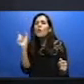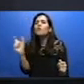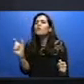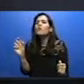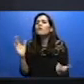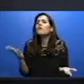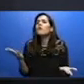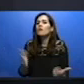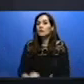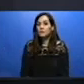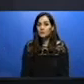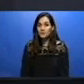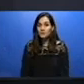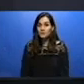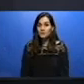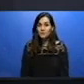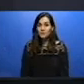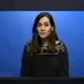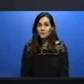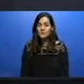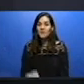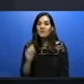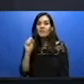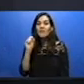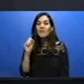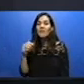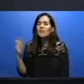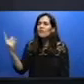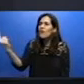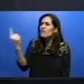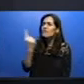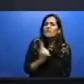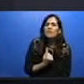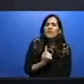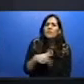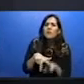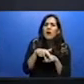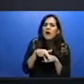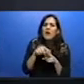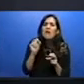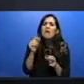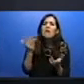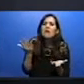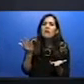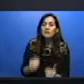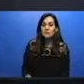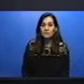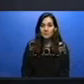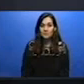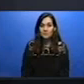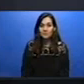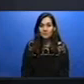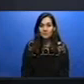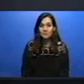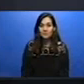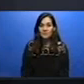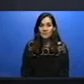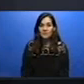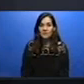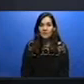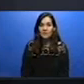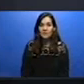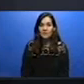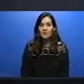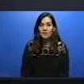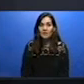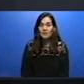viajar? Né? Quem que vai vir? Quais desses lugares ou muitos outros que podem ser atraentes para esse público-alvo